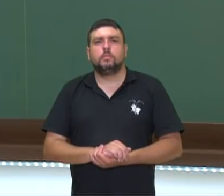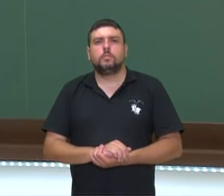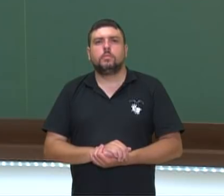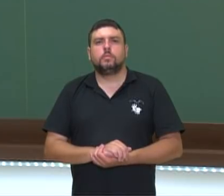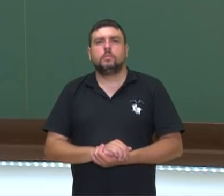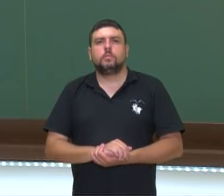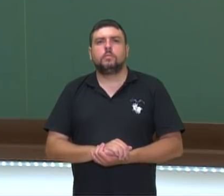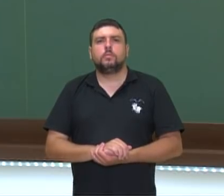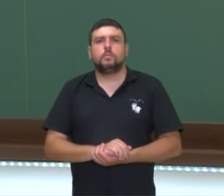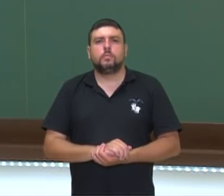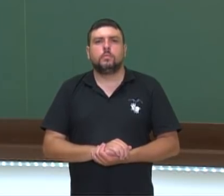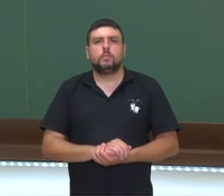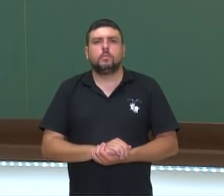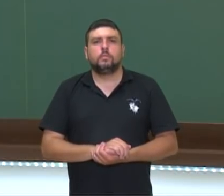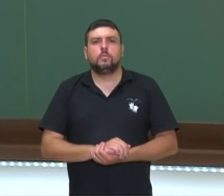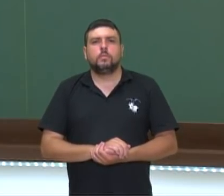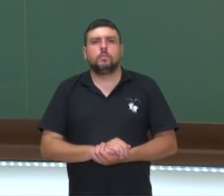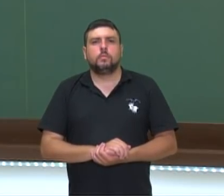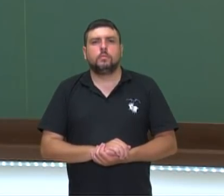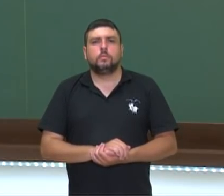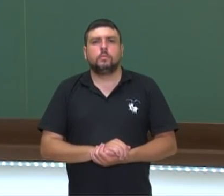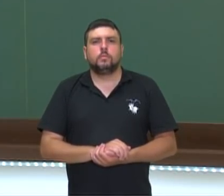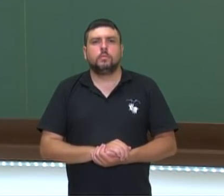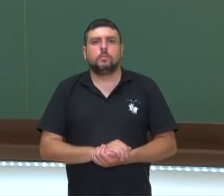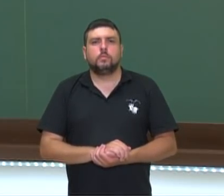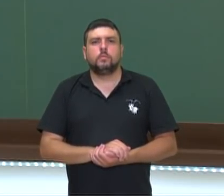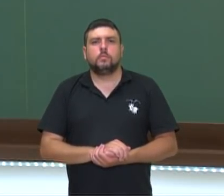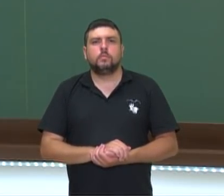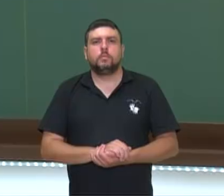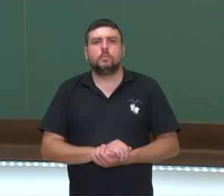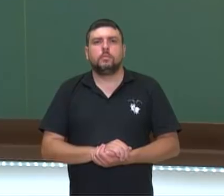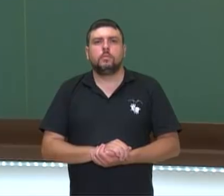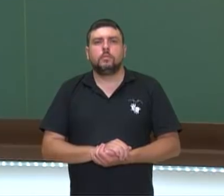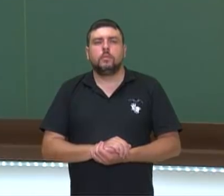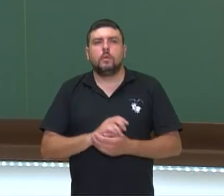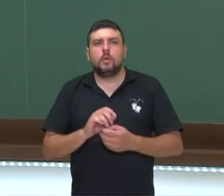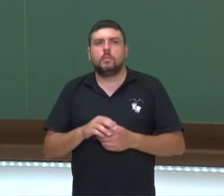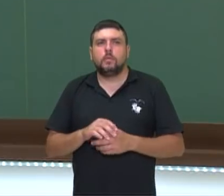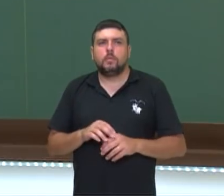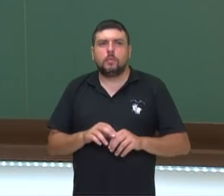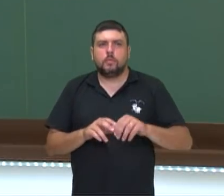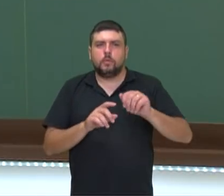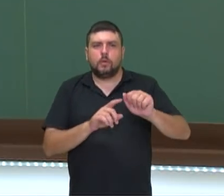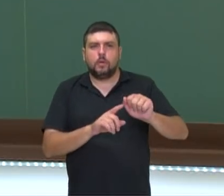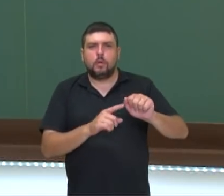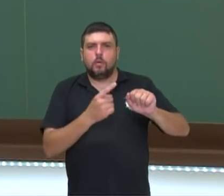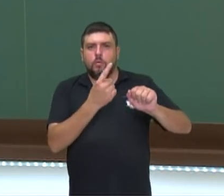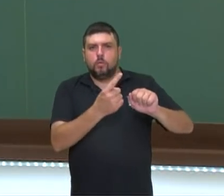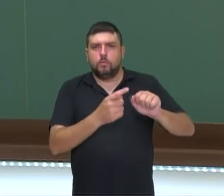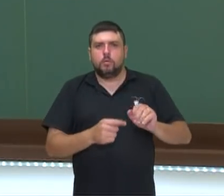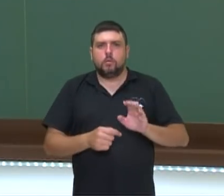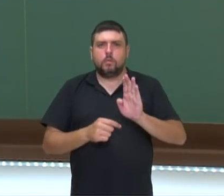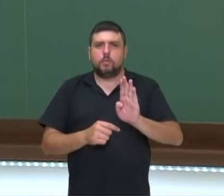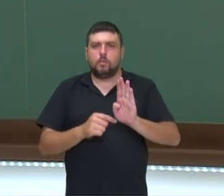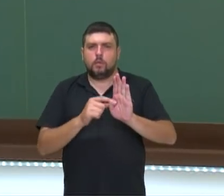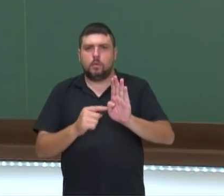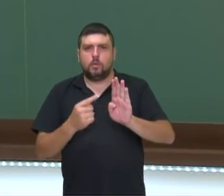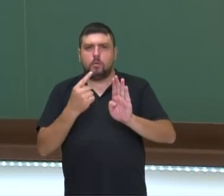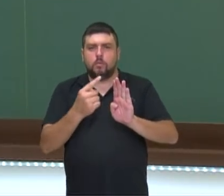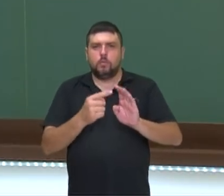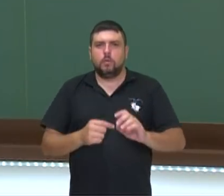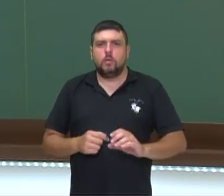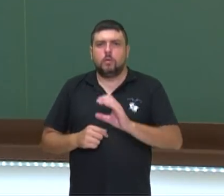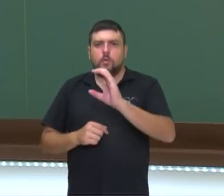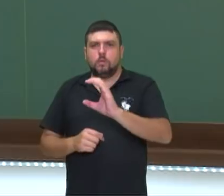aqui da equação de segundo grau igual a 0. O valor de A é 1, o valor de B é 1 e o valor de